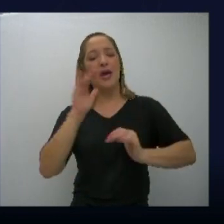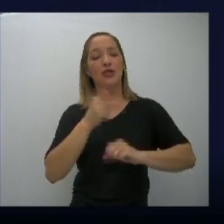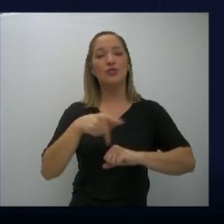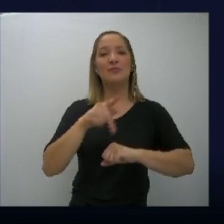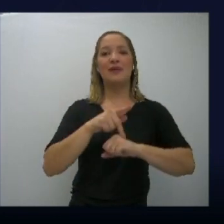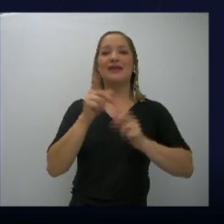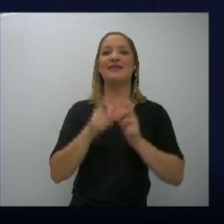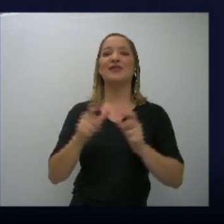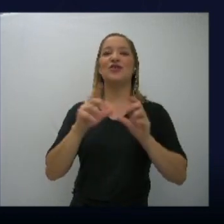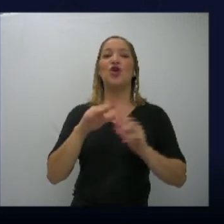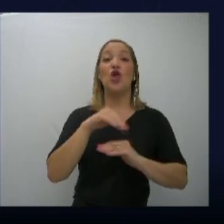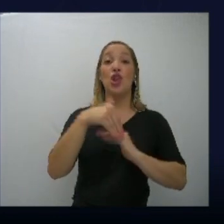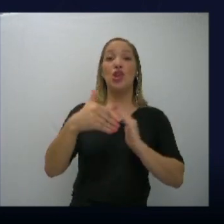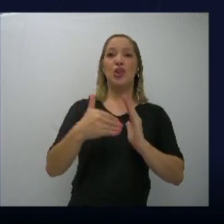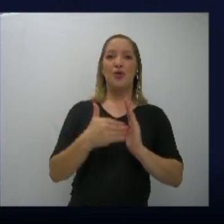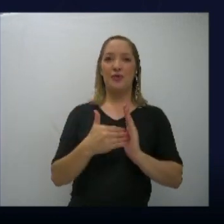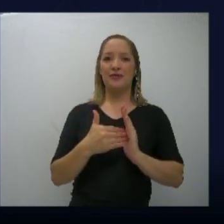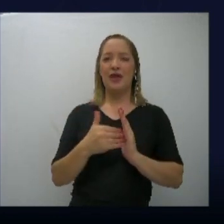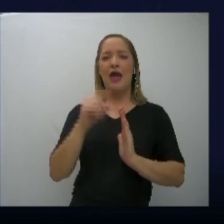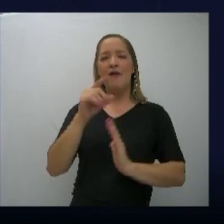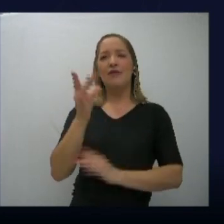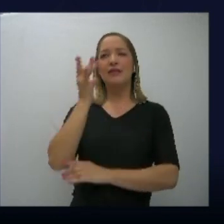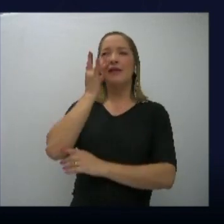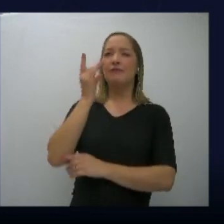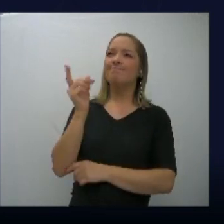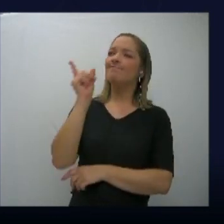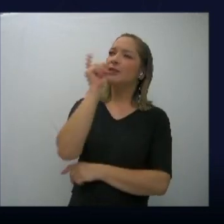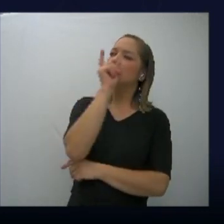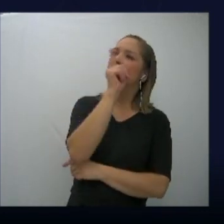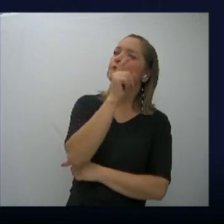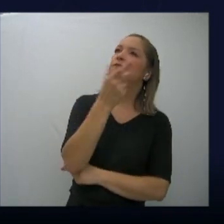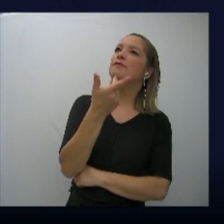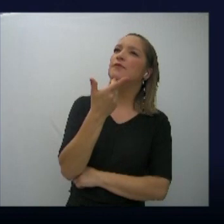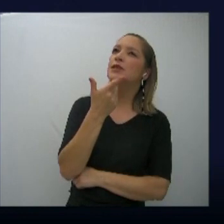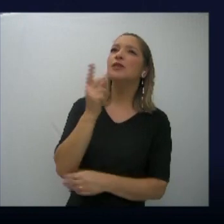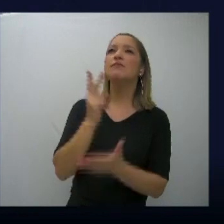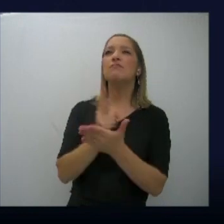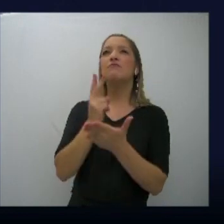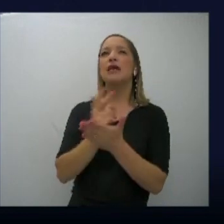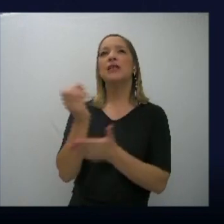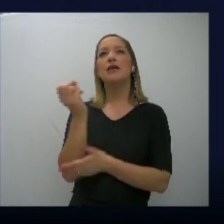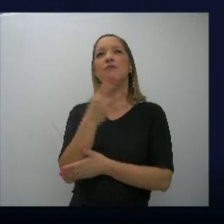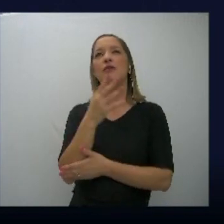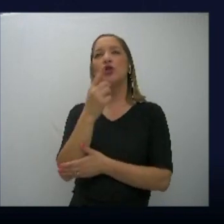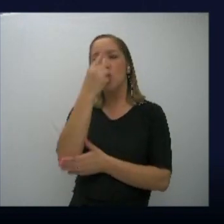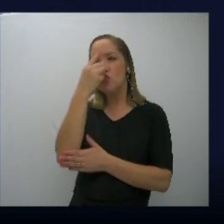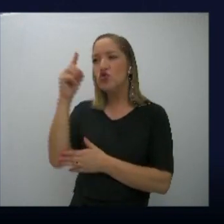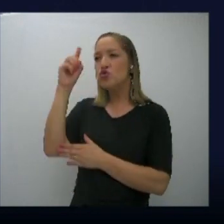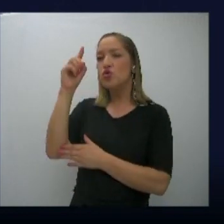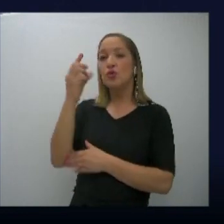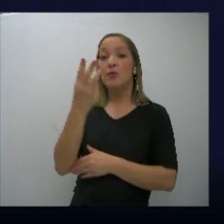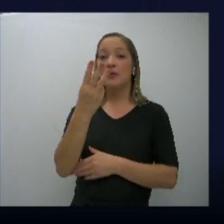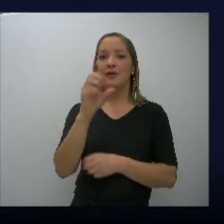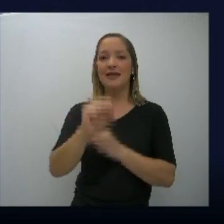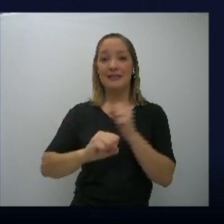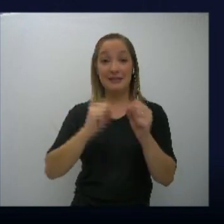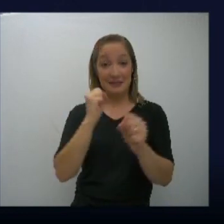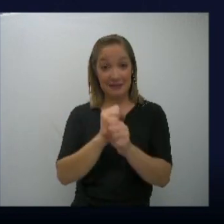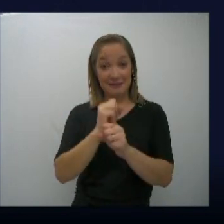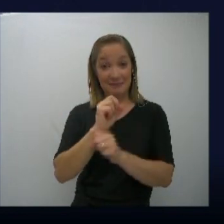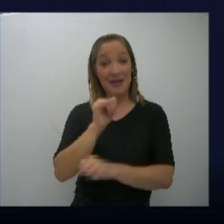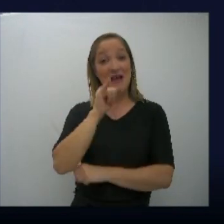país inteiro mas ele tá assistindo tá pensando assim caramba foi difícil manter atualizado nos últimos três anos para me dar uma peça notícia